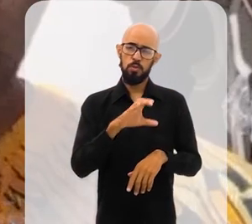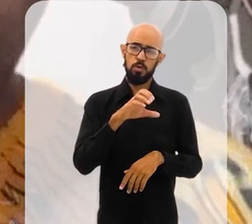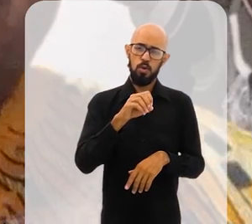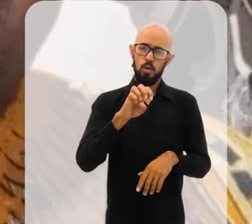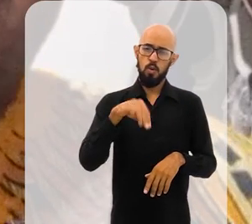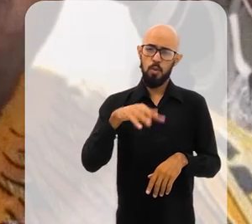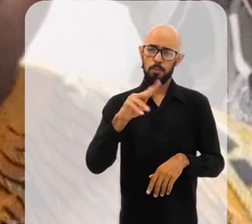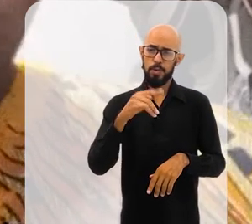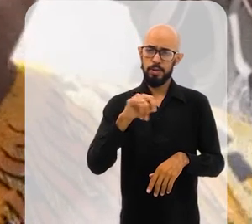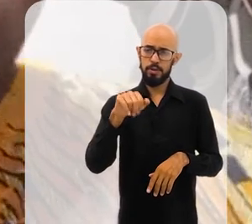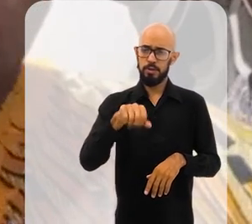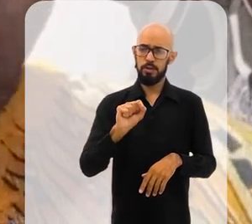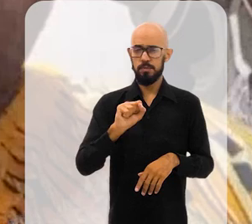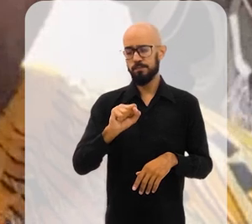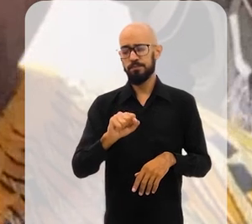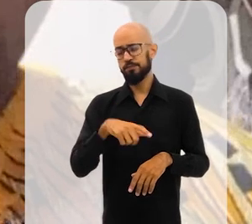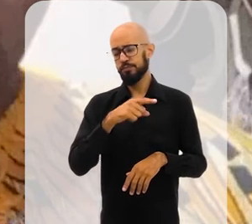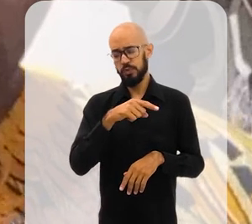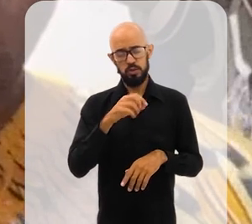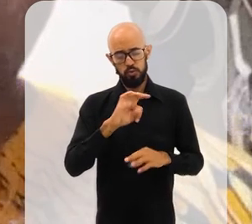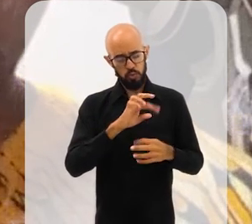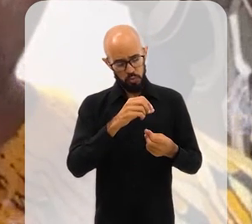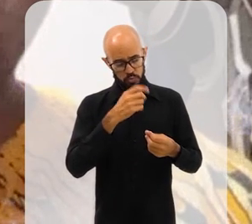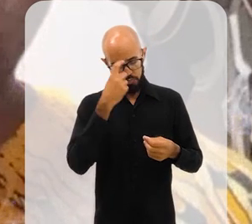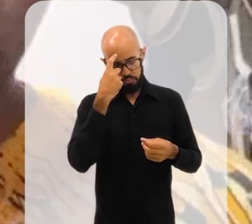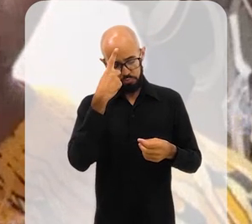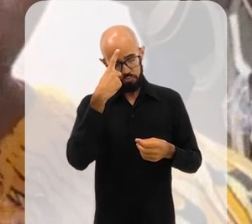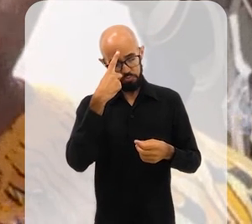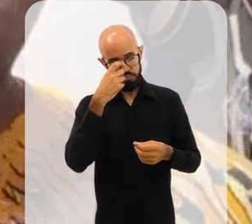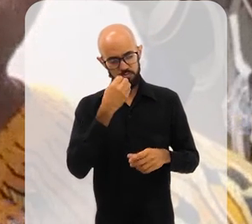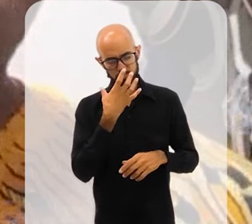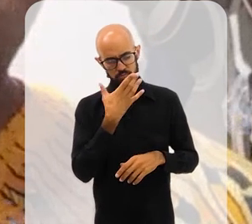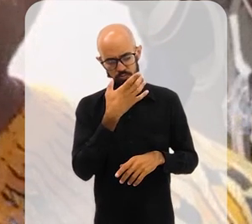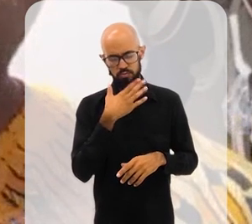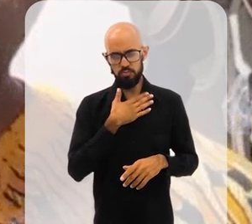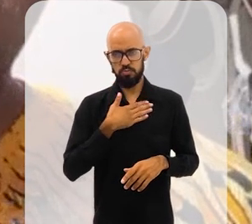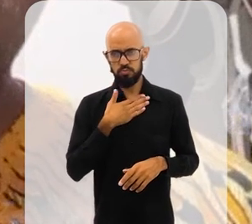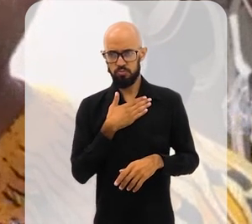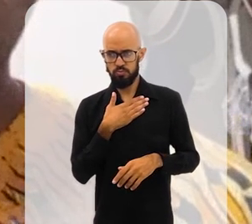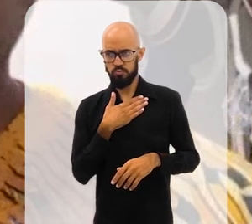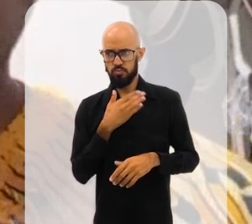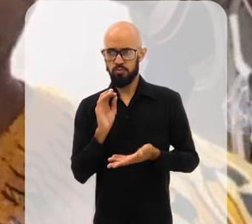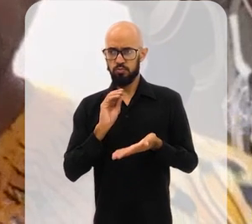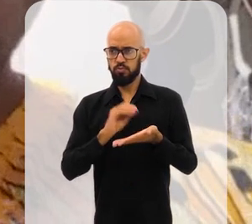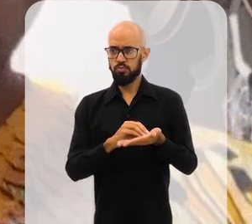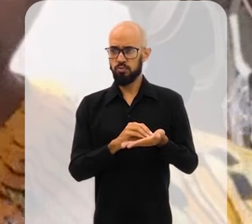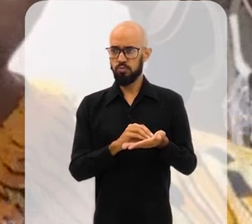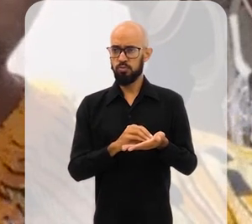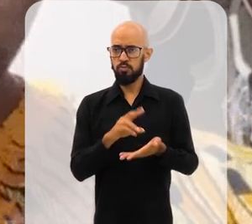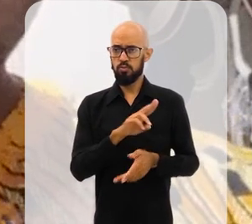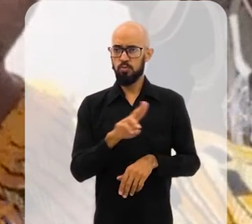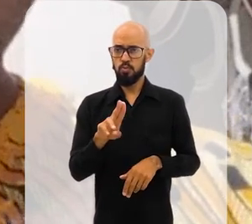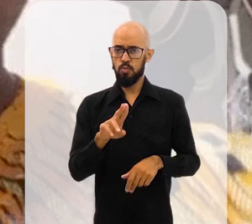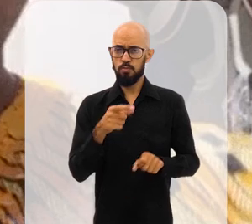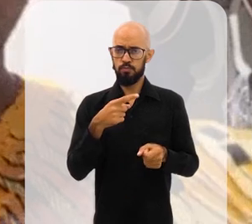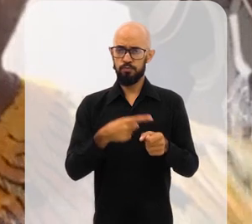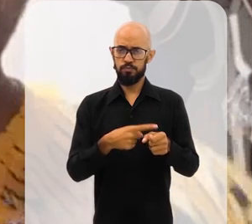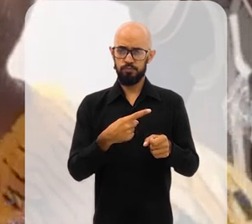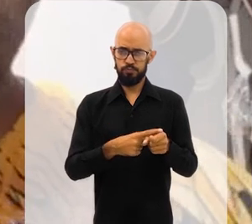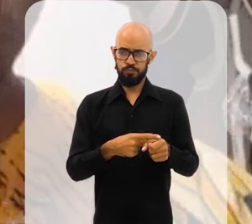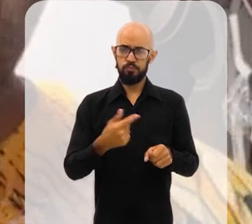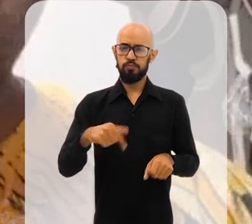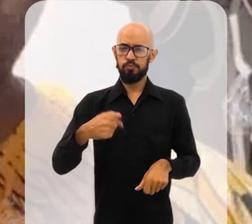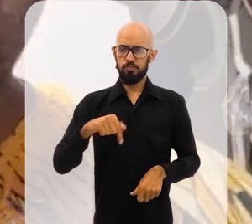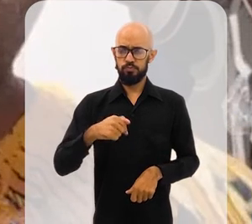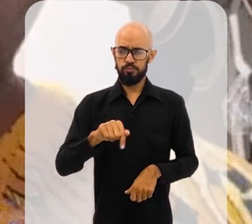achou uma excelente ideia, a gente ficou junto e se propôs a caminhar juntos, e a gente colocou o nome da cidade no